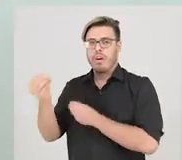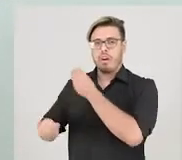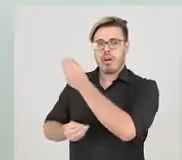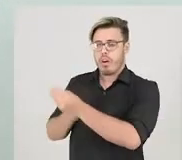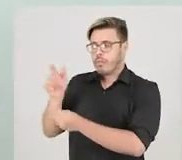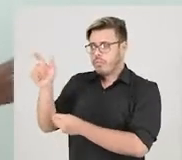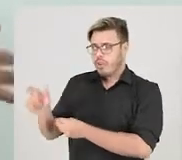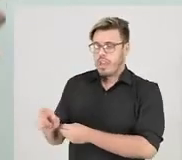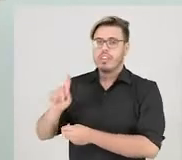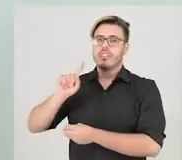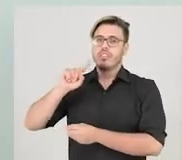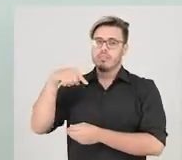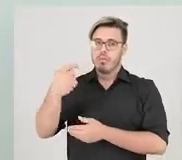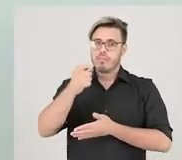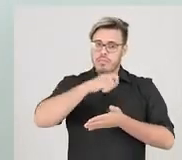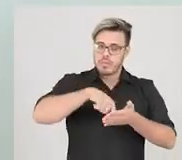bimestre.